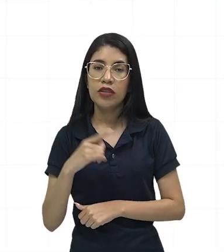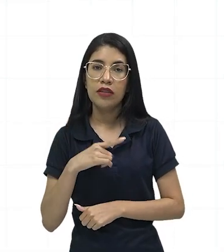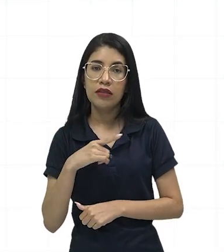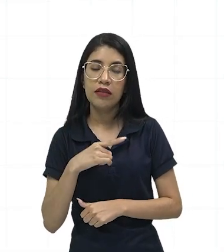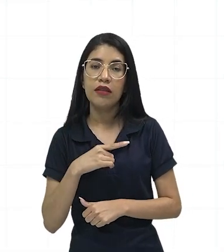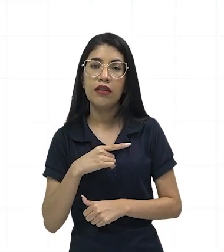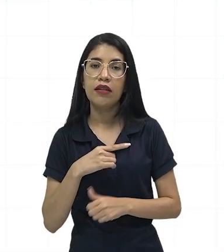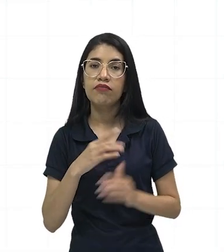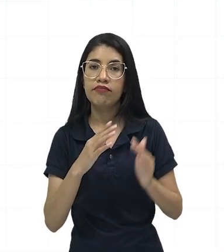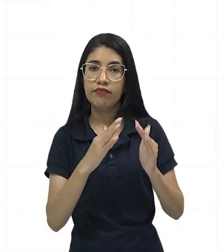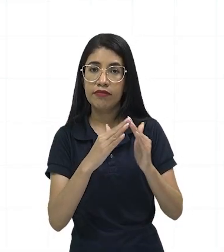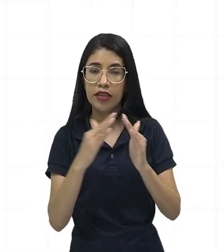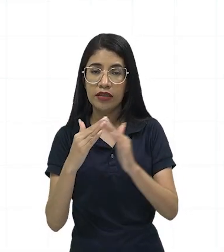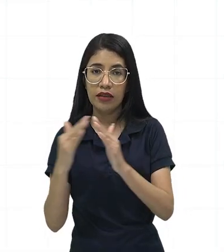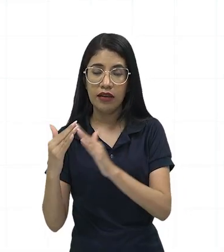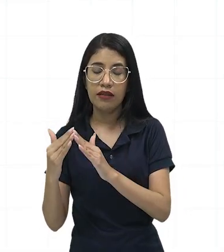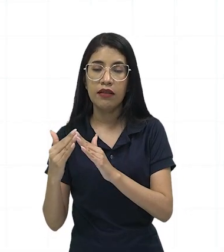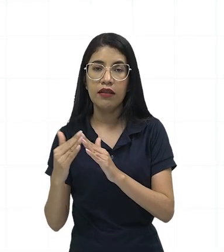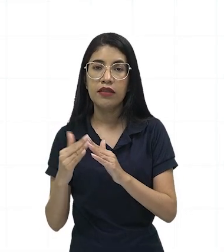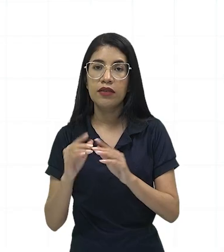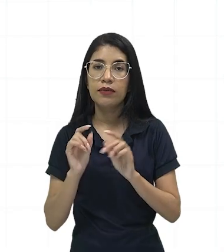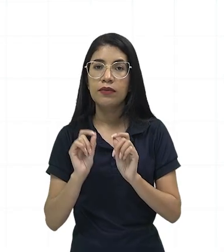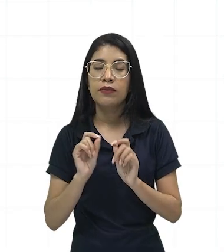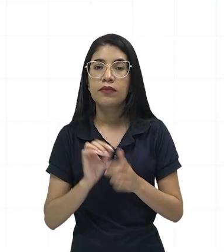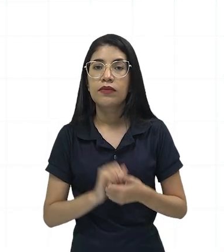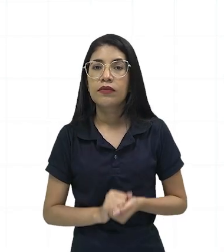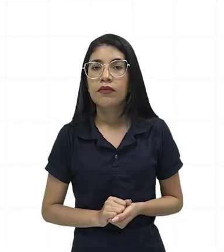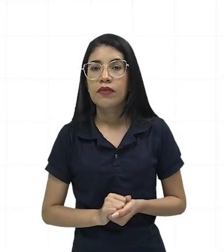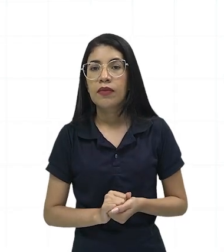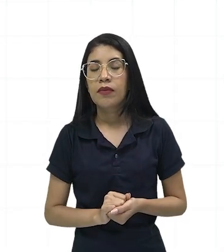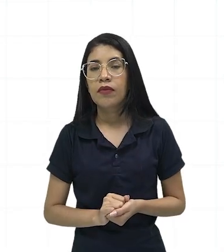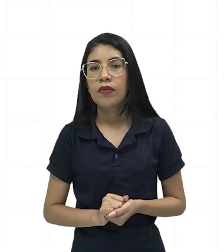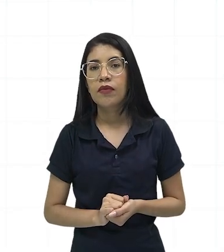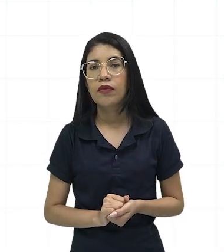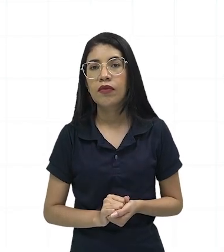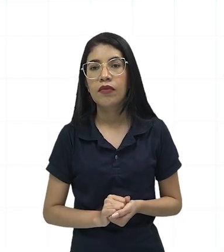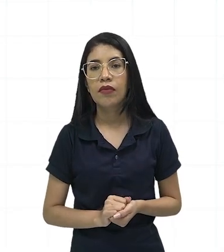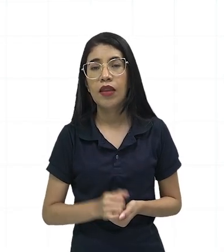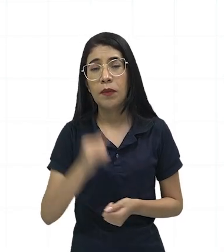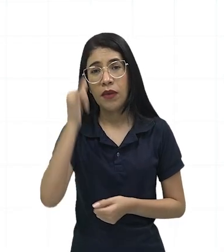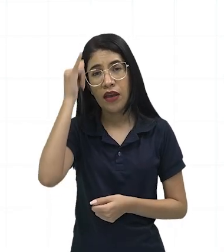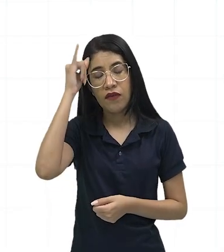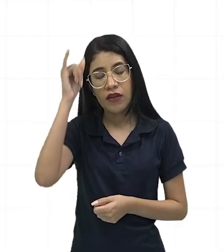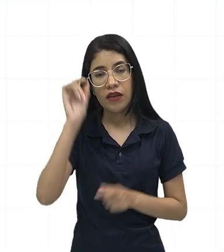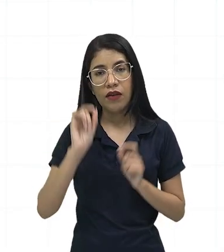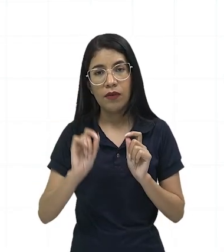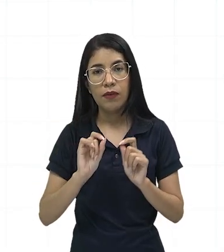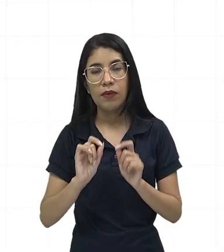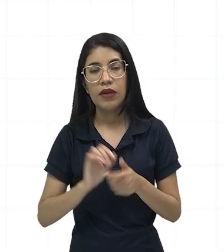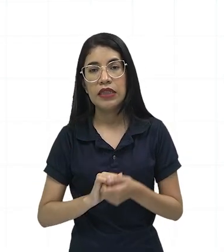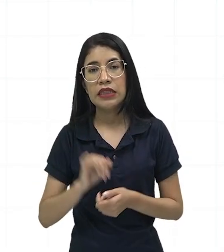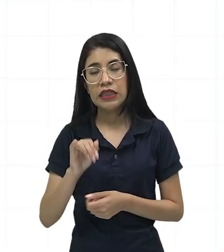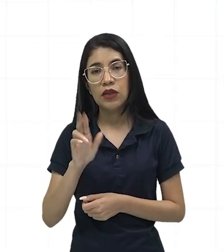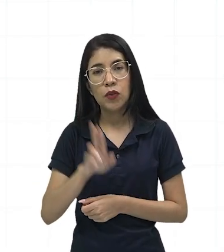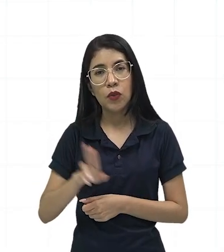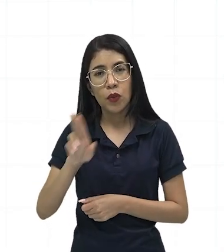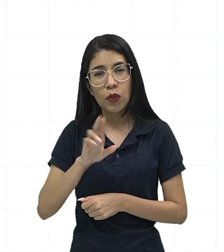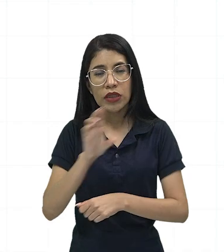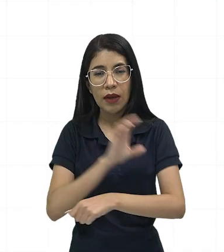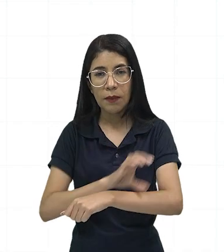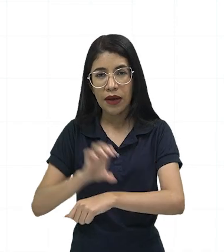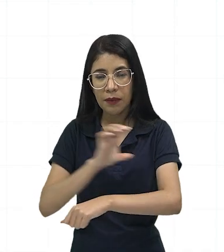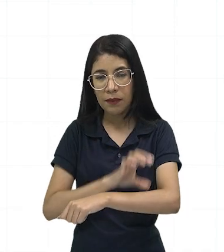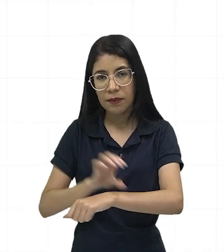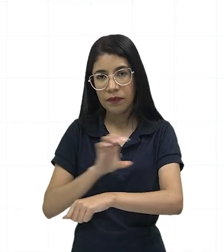nas residências, para que numa grande quantidade ali de corrente elétrica, o